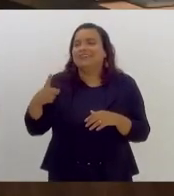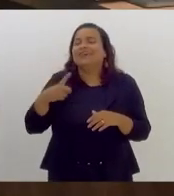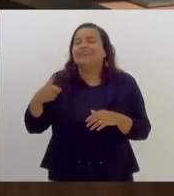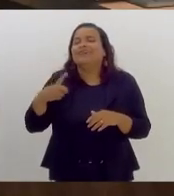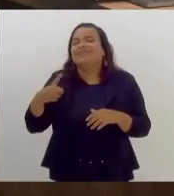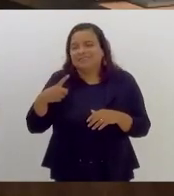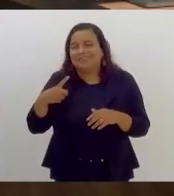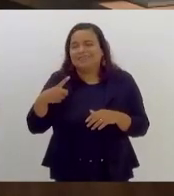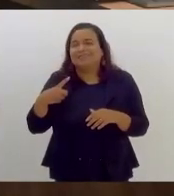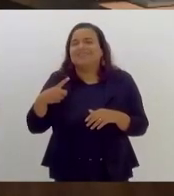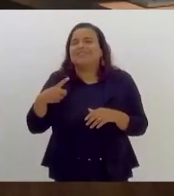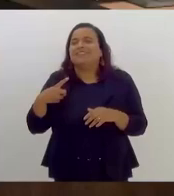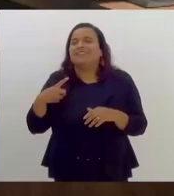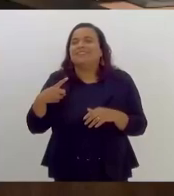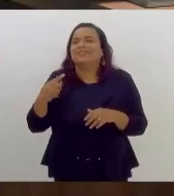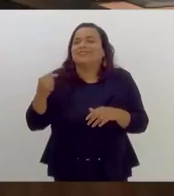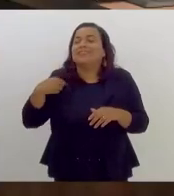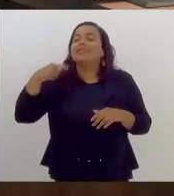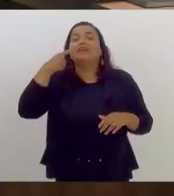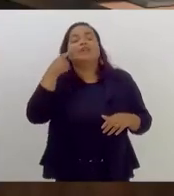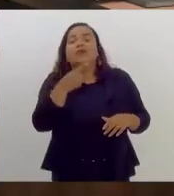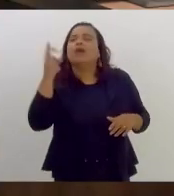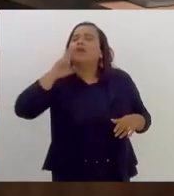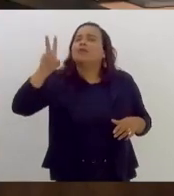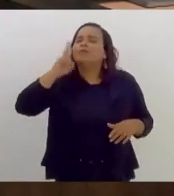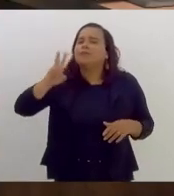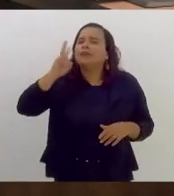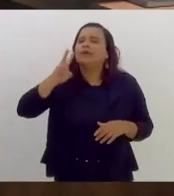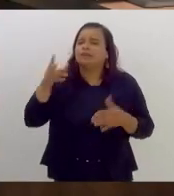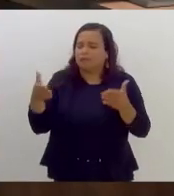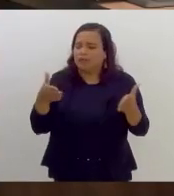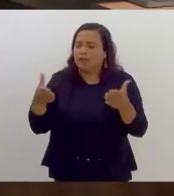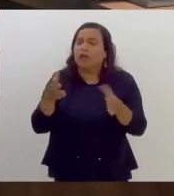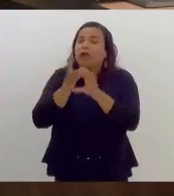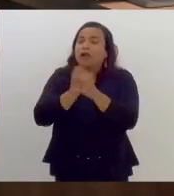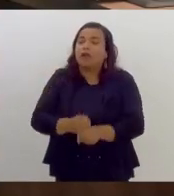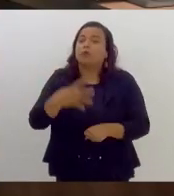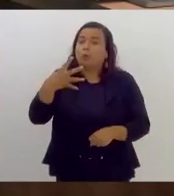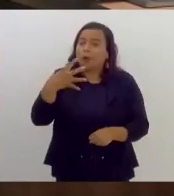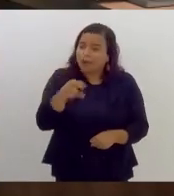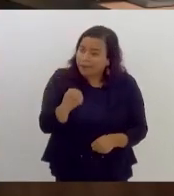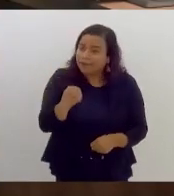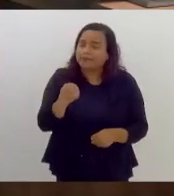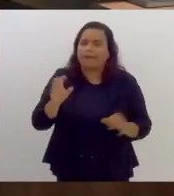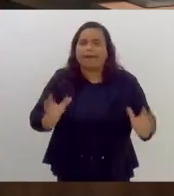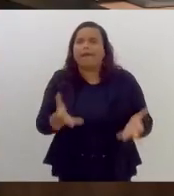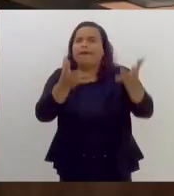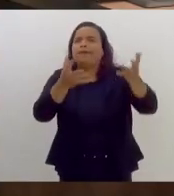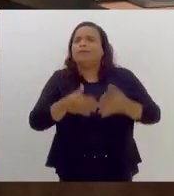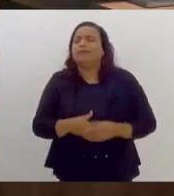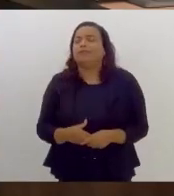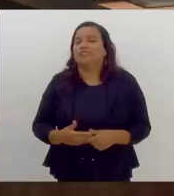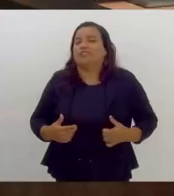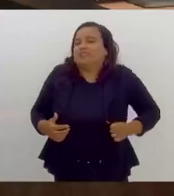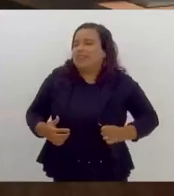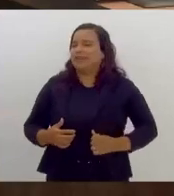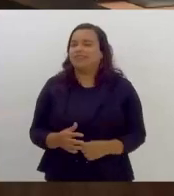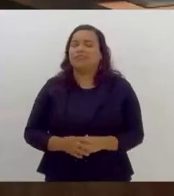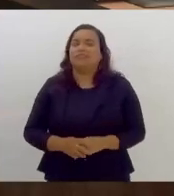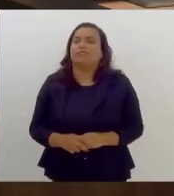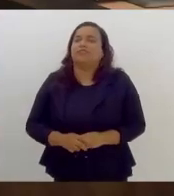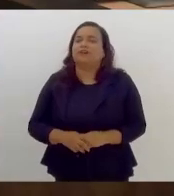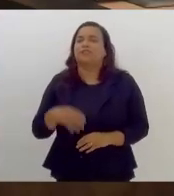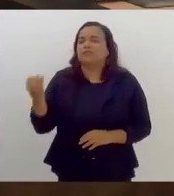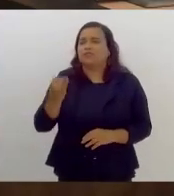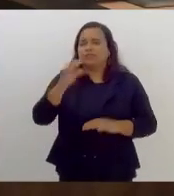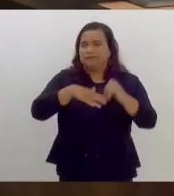eu lembrava, né, dos 40 anos da animação cultural, o quanto que foi importante nos CIEPs.